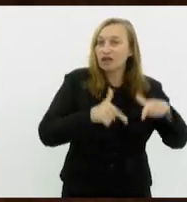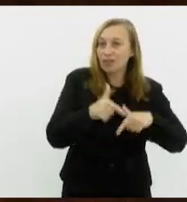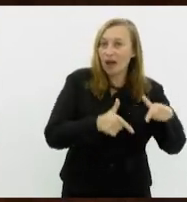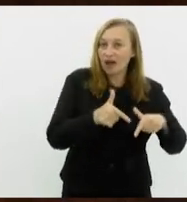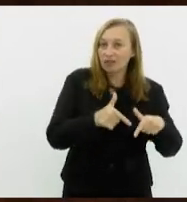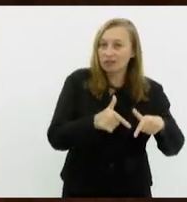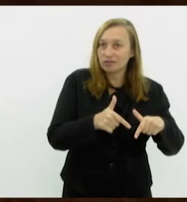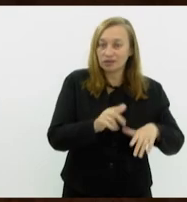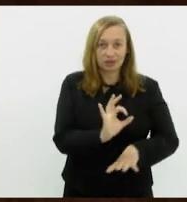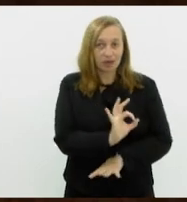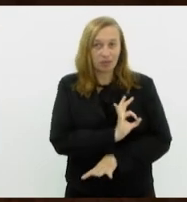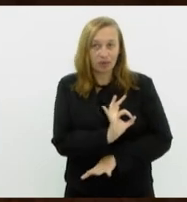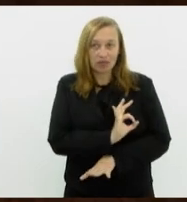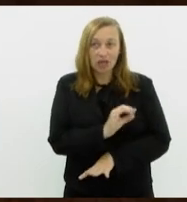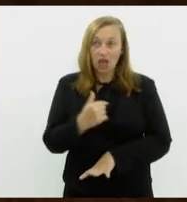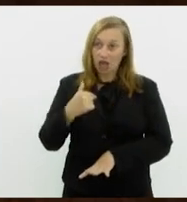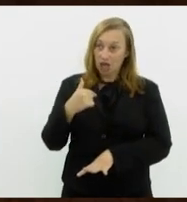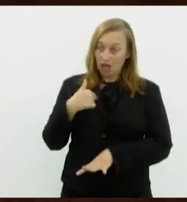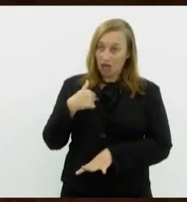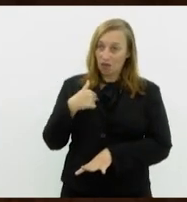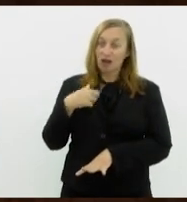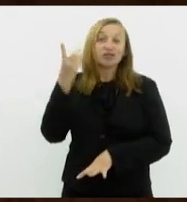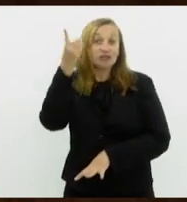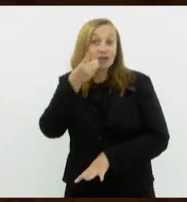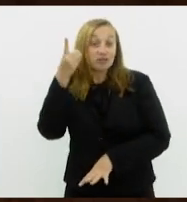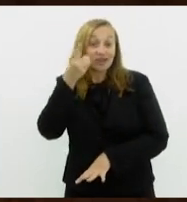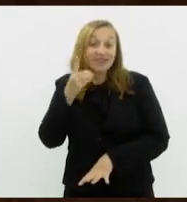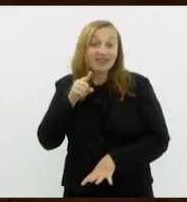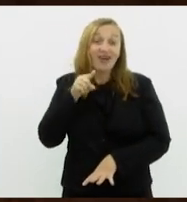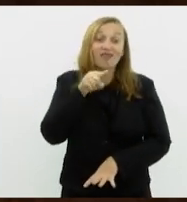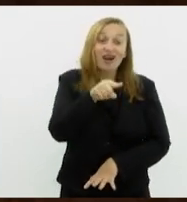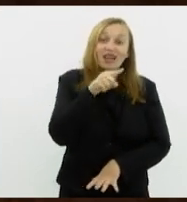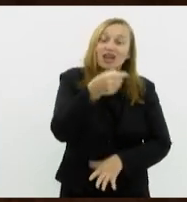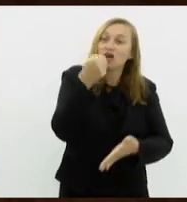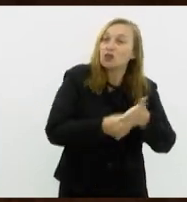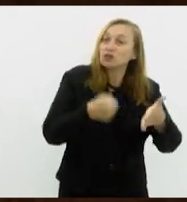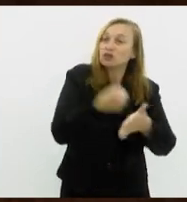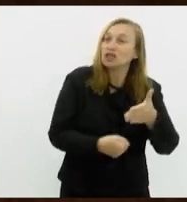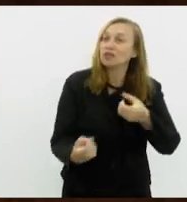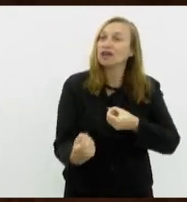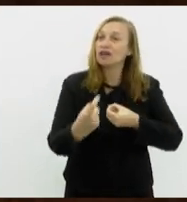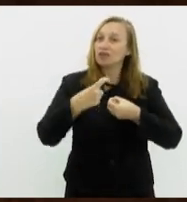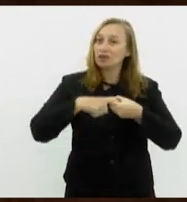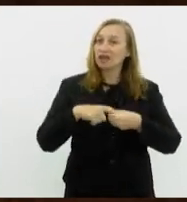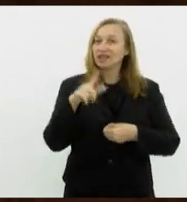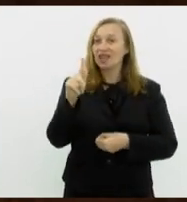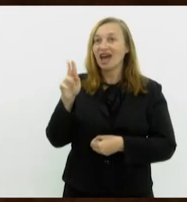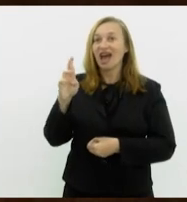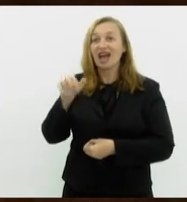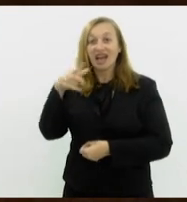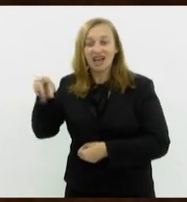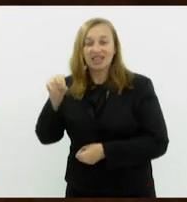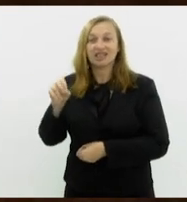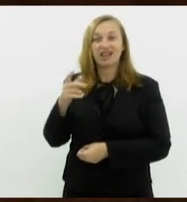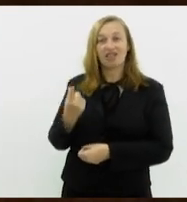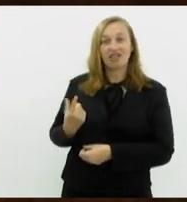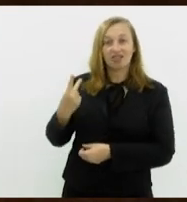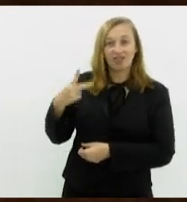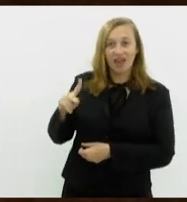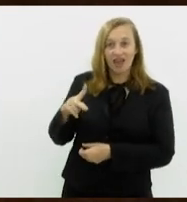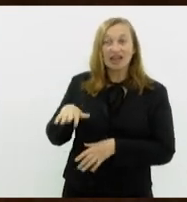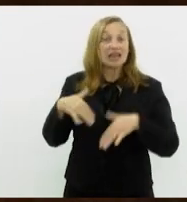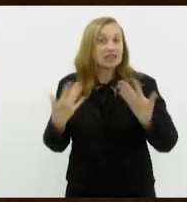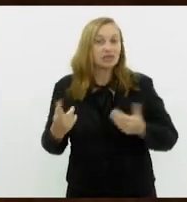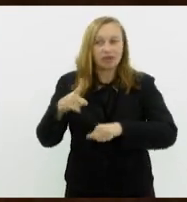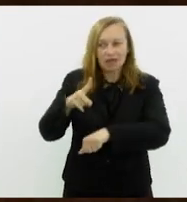policial, eu era o deputado que ali estava lutando para que voltasse a grã delas. Então,